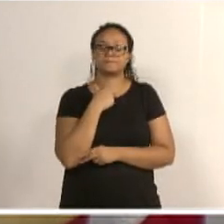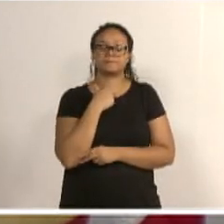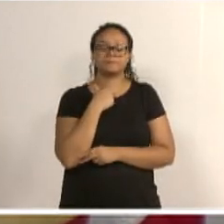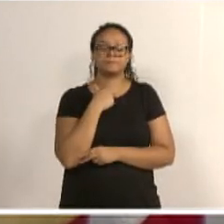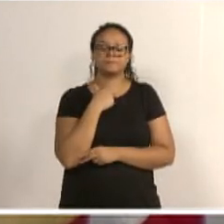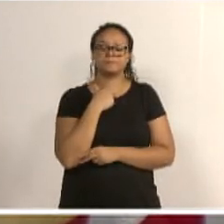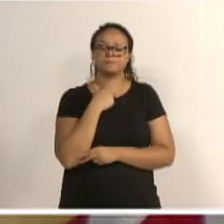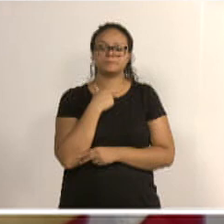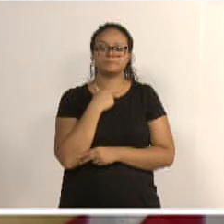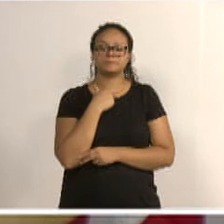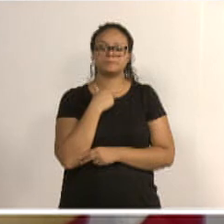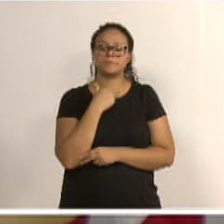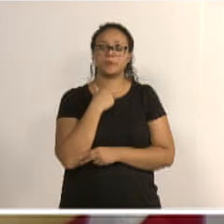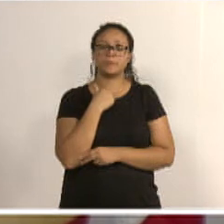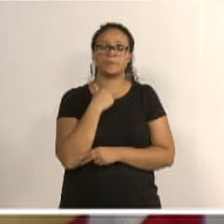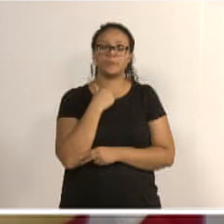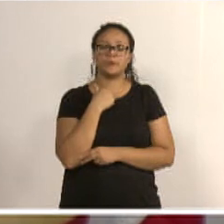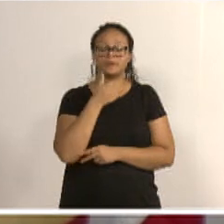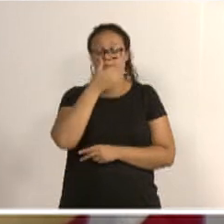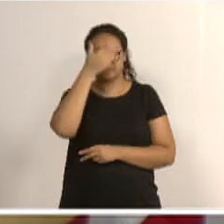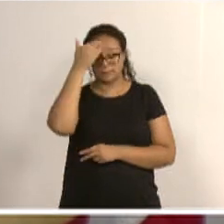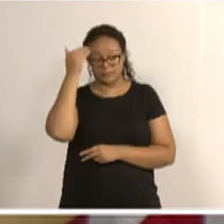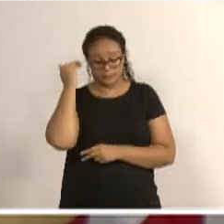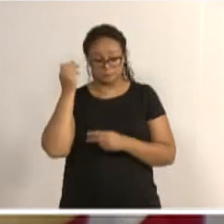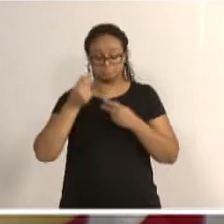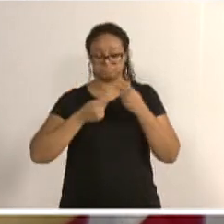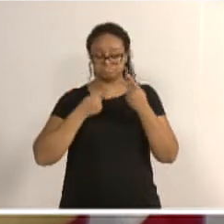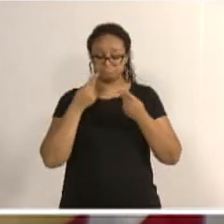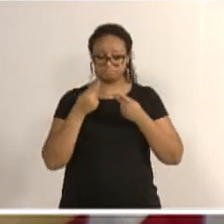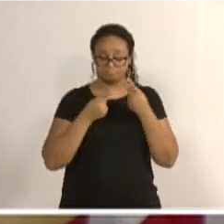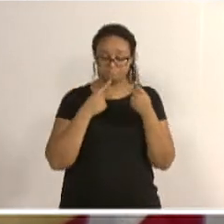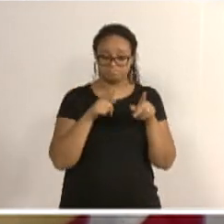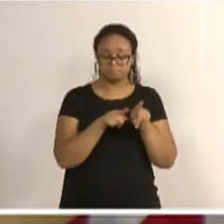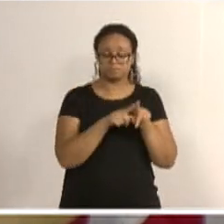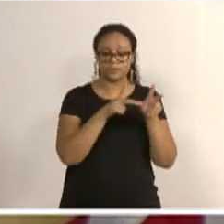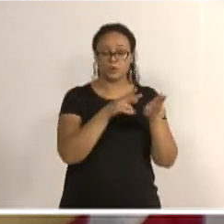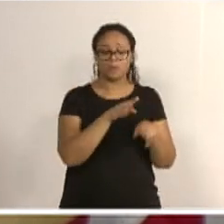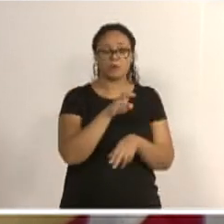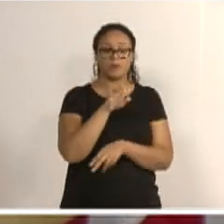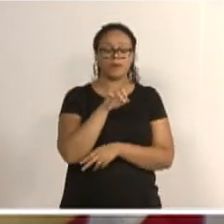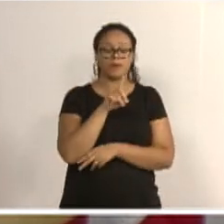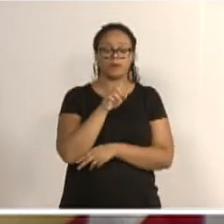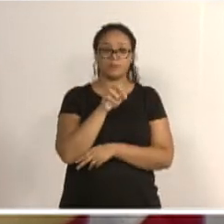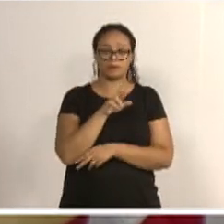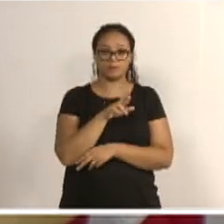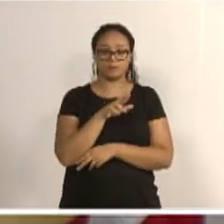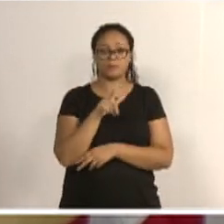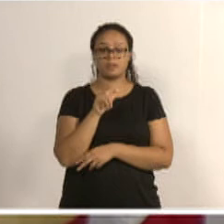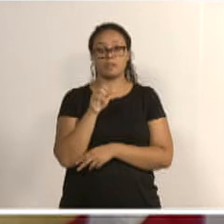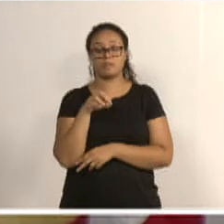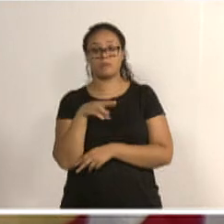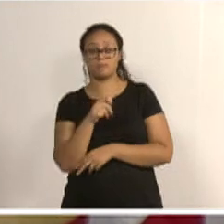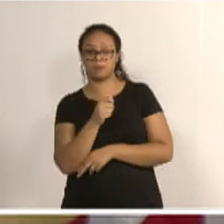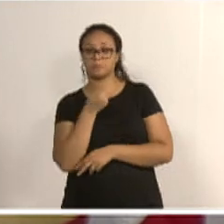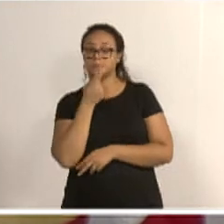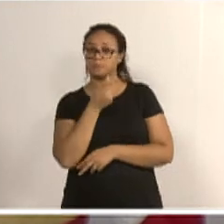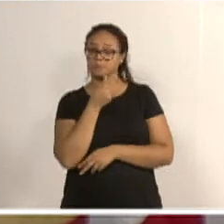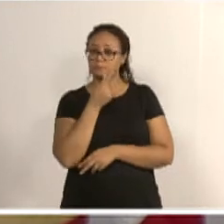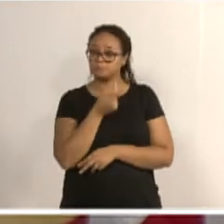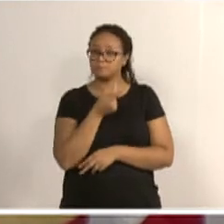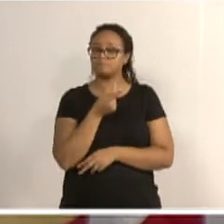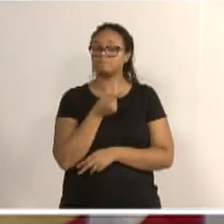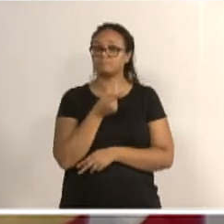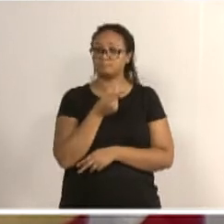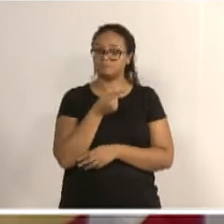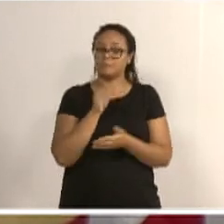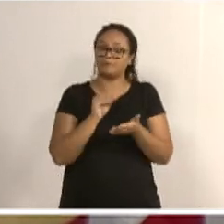de dizer o que lembrou aqui também o senhor Éder Lima, que infelizmente não teve a educação que tanto pediu